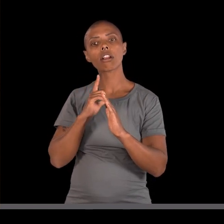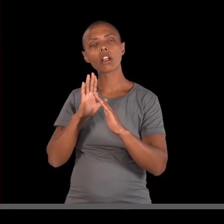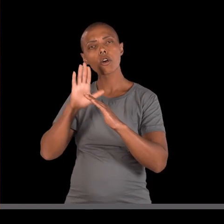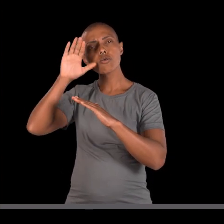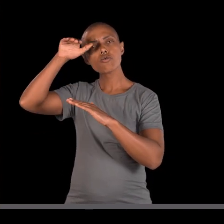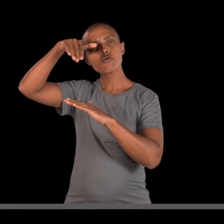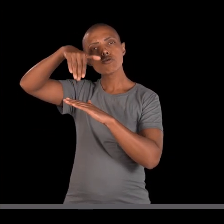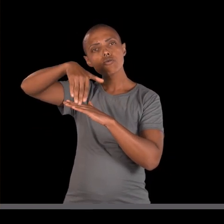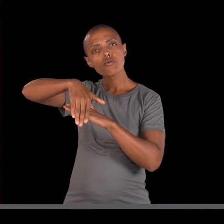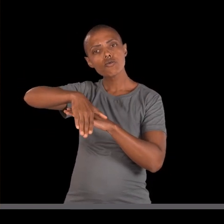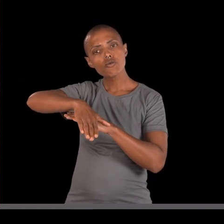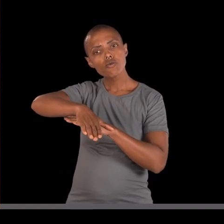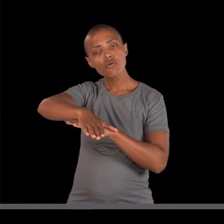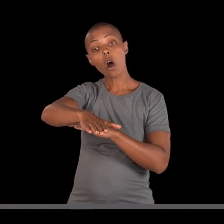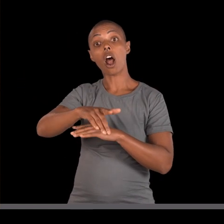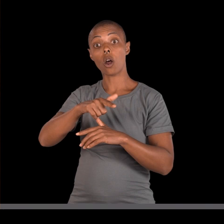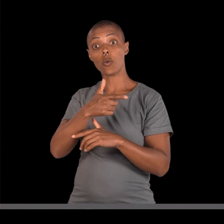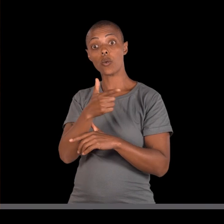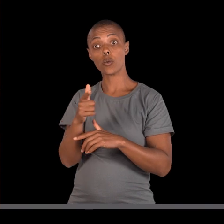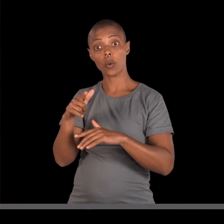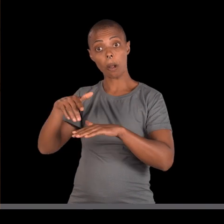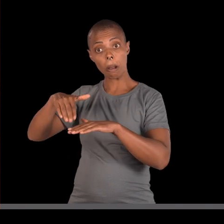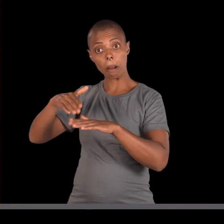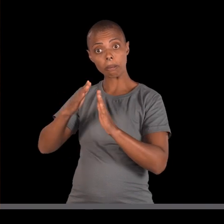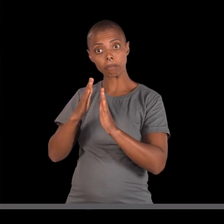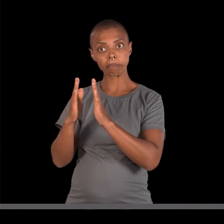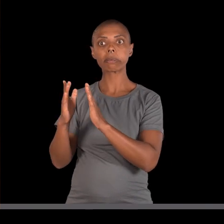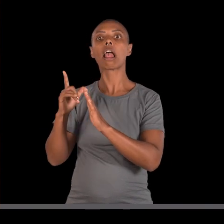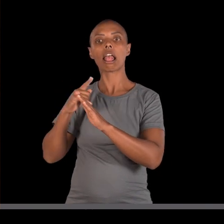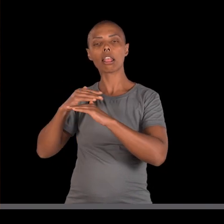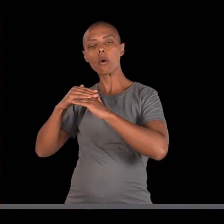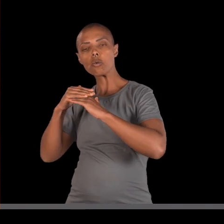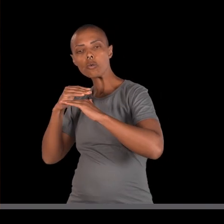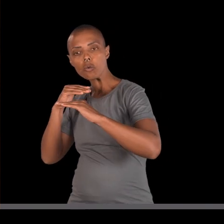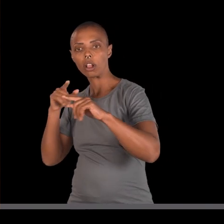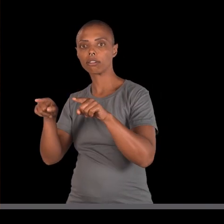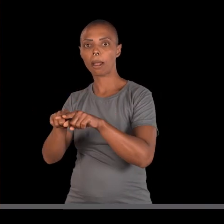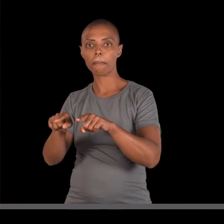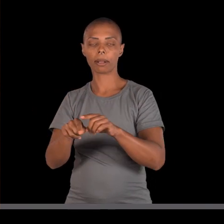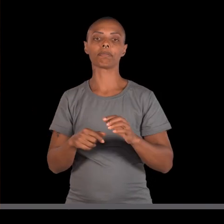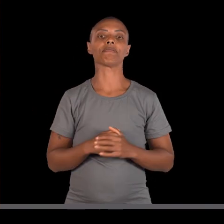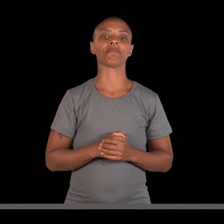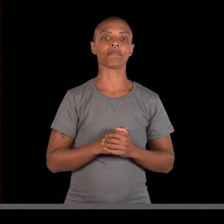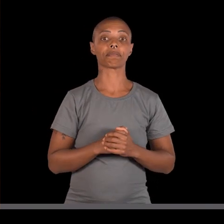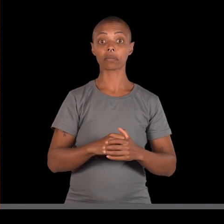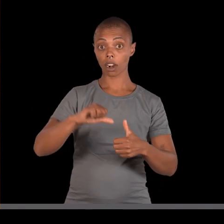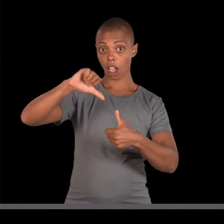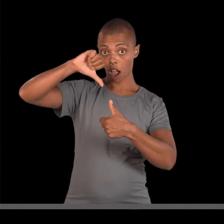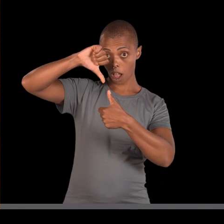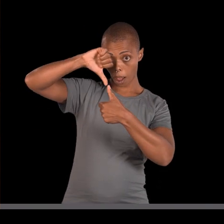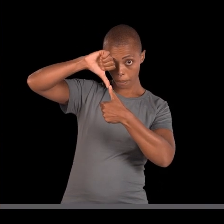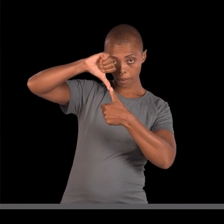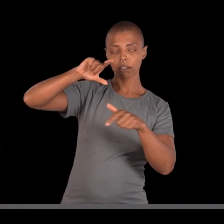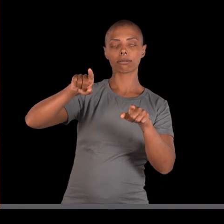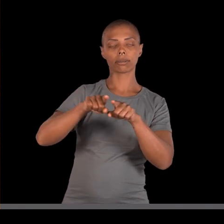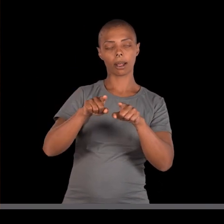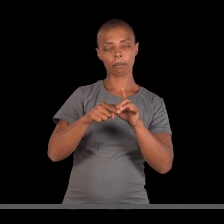de planície, aqui você vai ter um planalto e no litoral também uma planície.